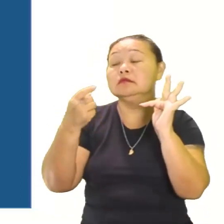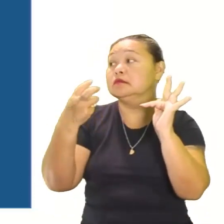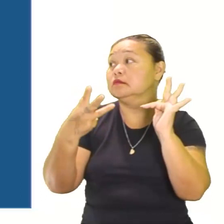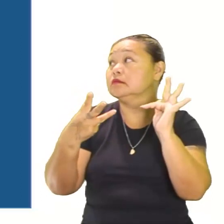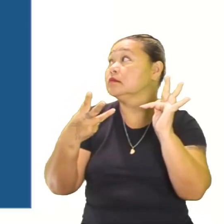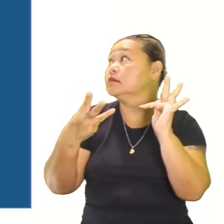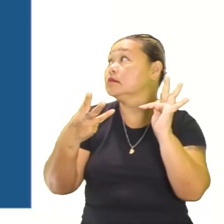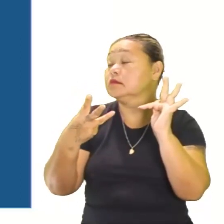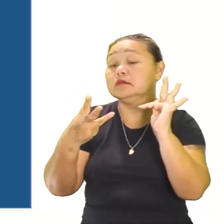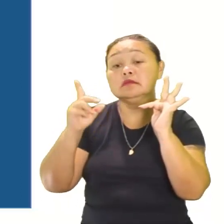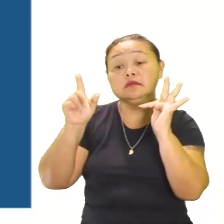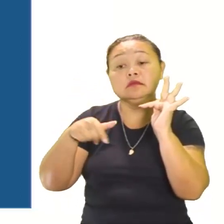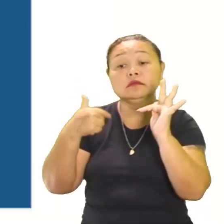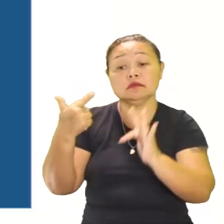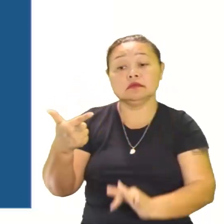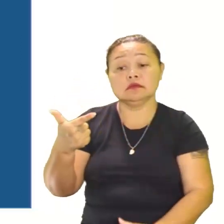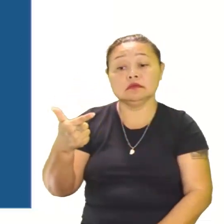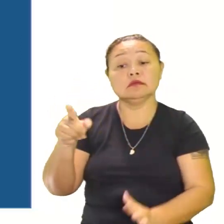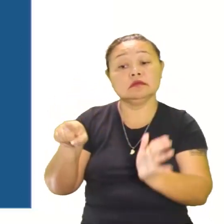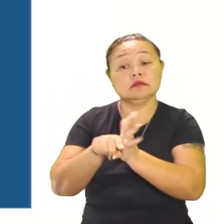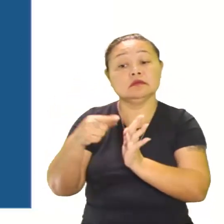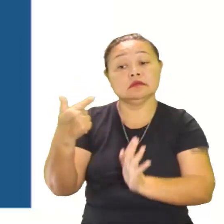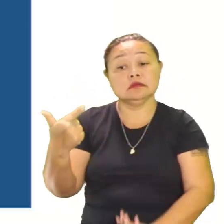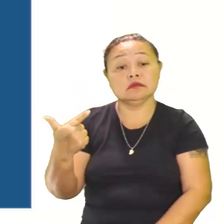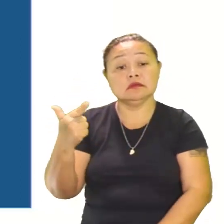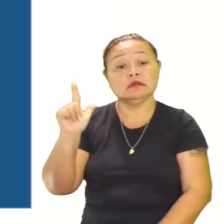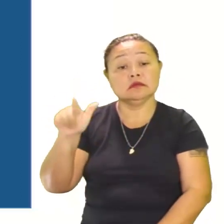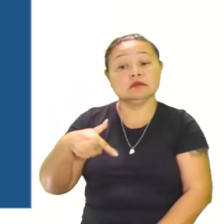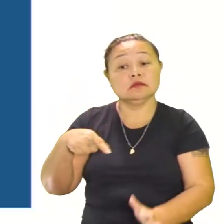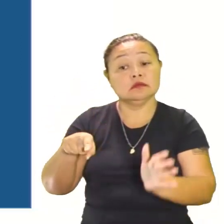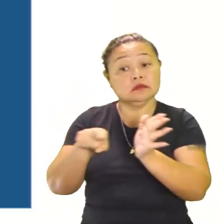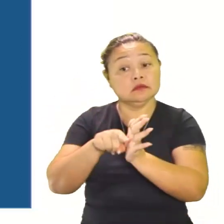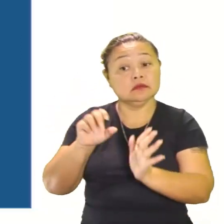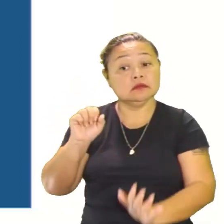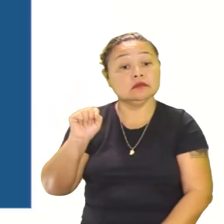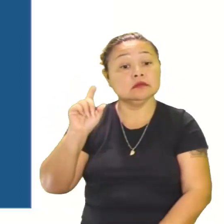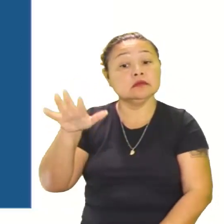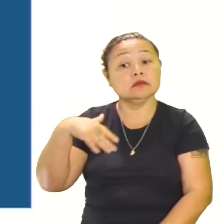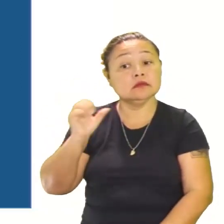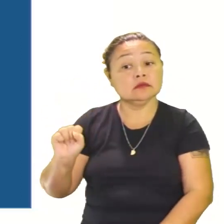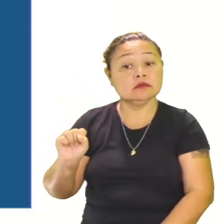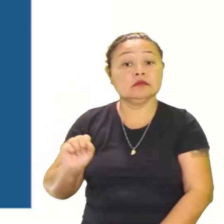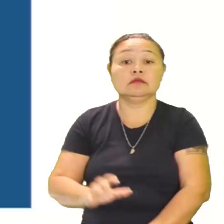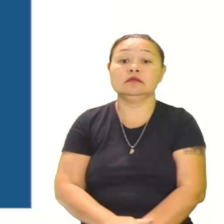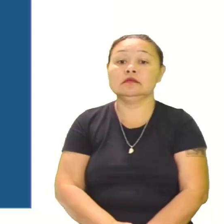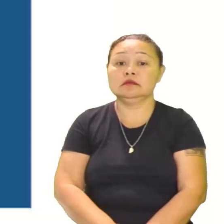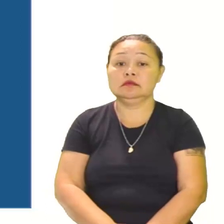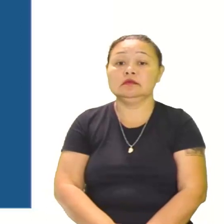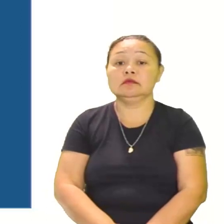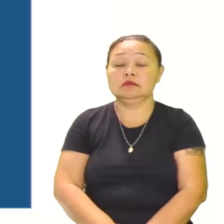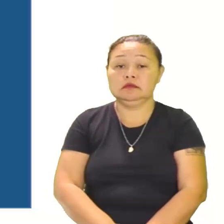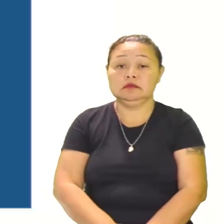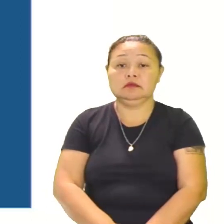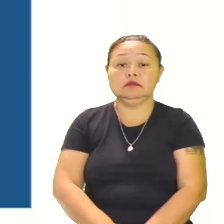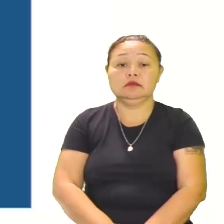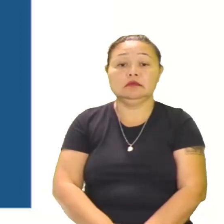O valor numérico é 2? É menos 2? É menos 8 ou é 8?